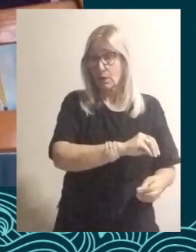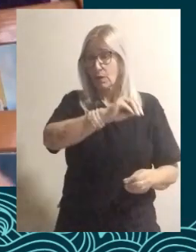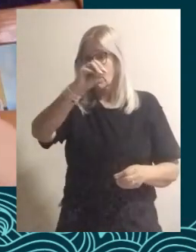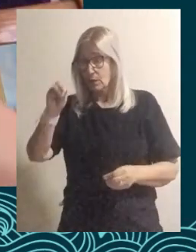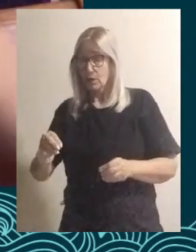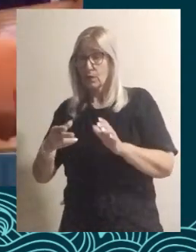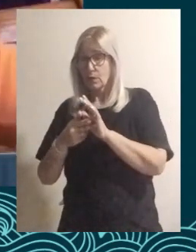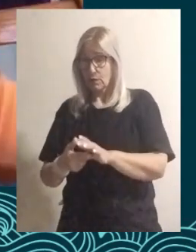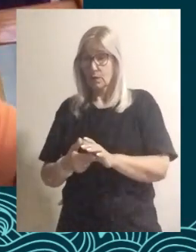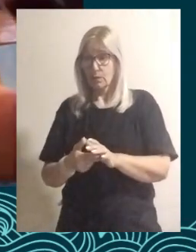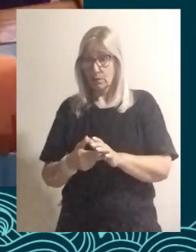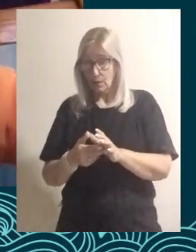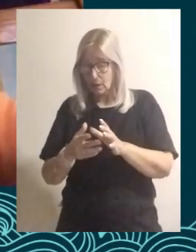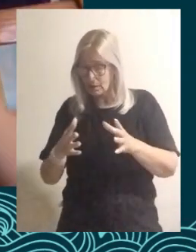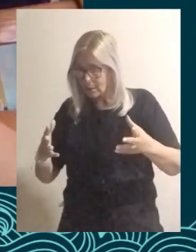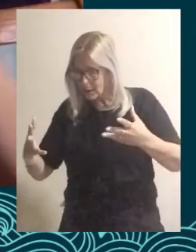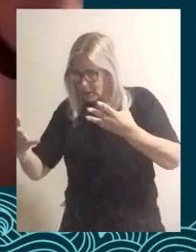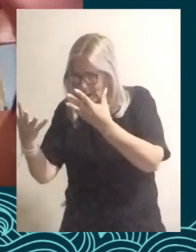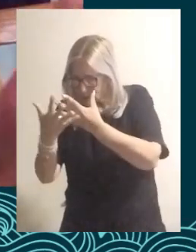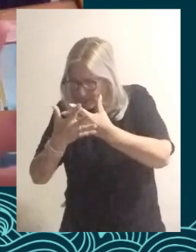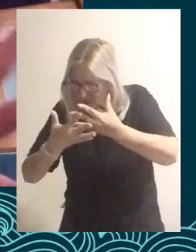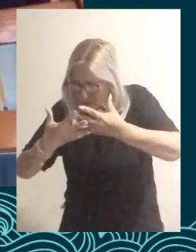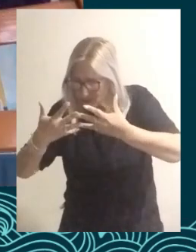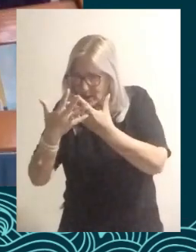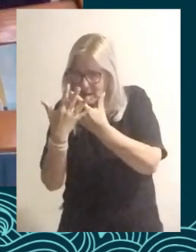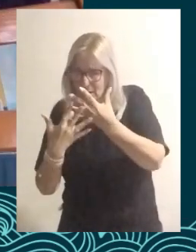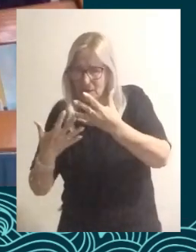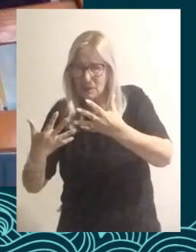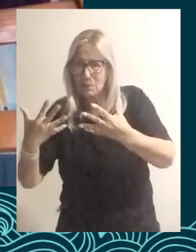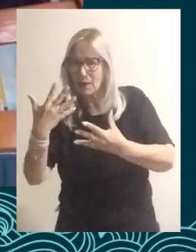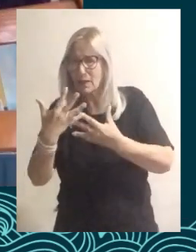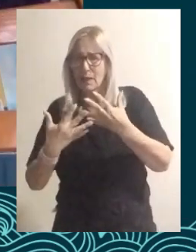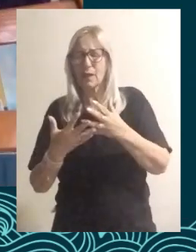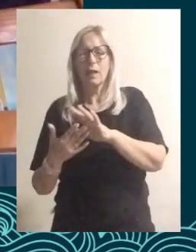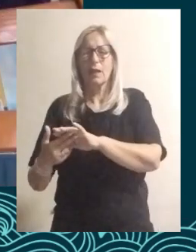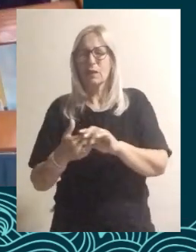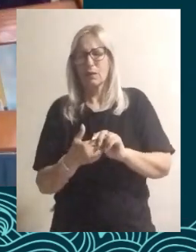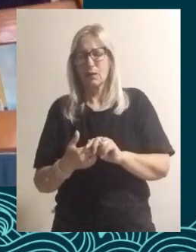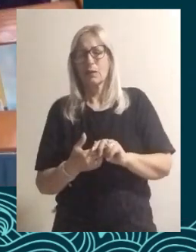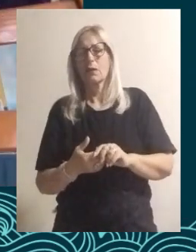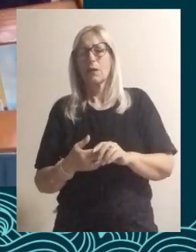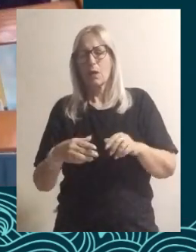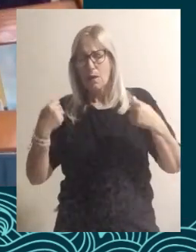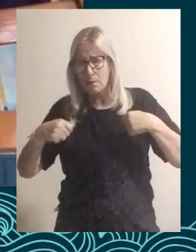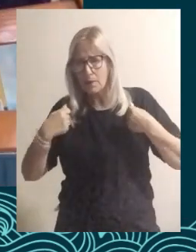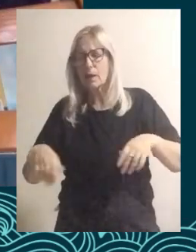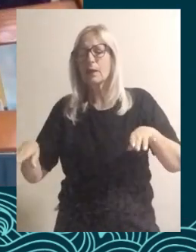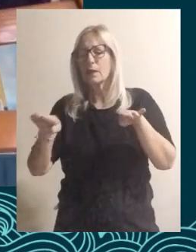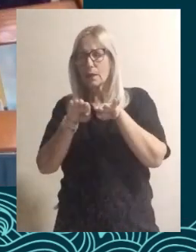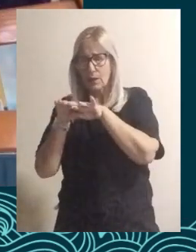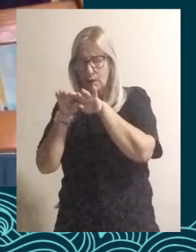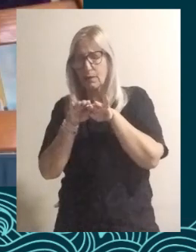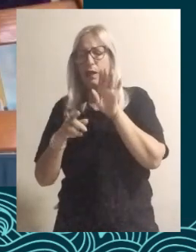condições de se mudar para outros lugares por causa dessa teia. Então, acho que sempre que a gente vai defender